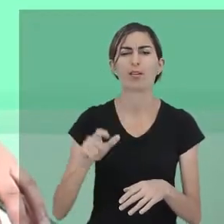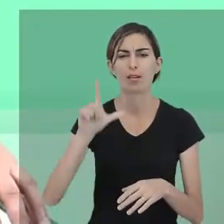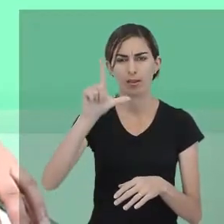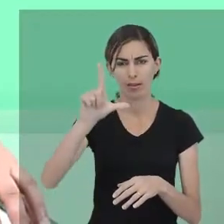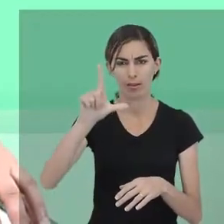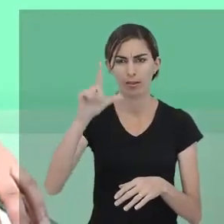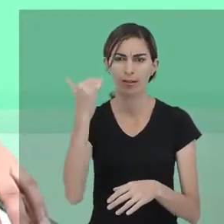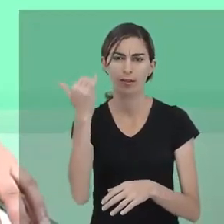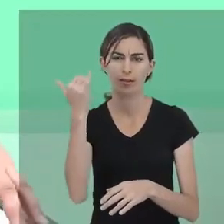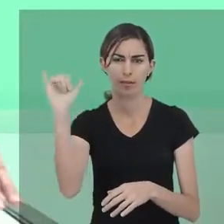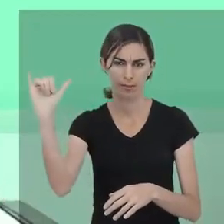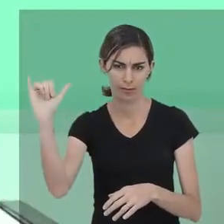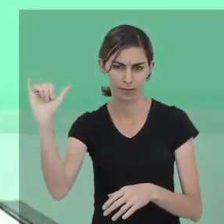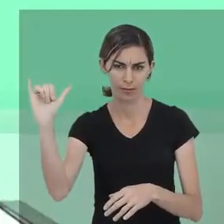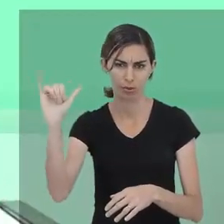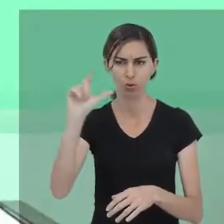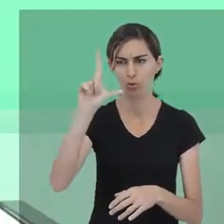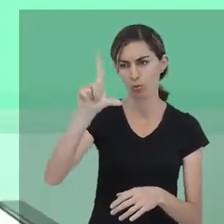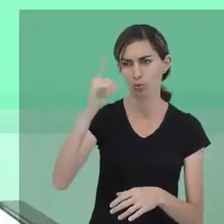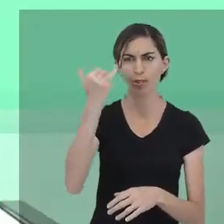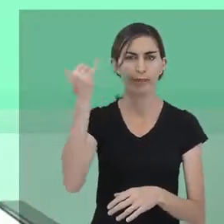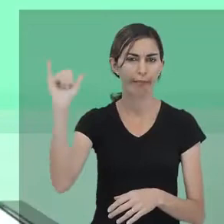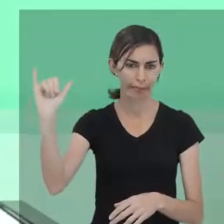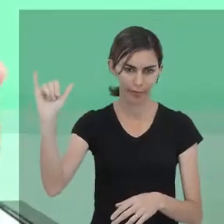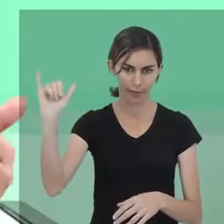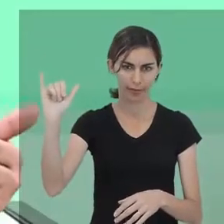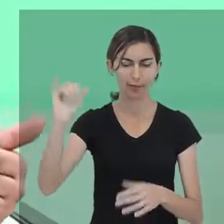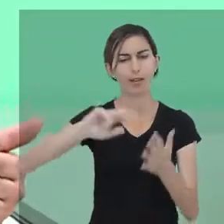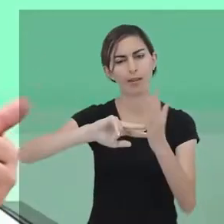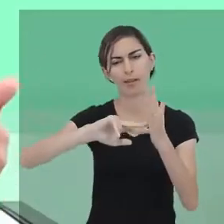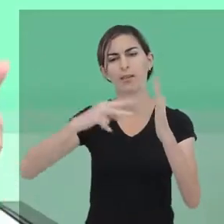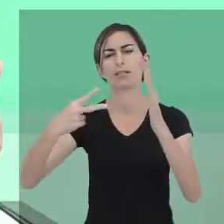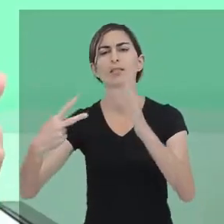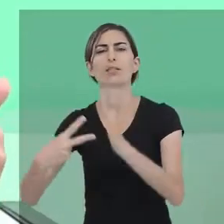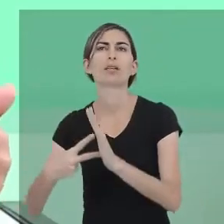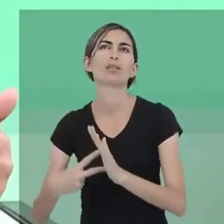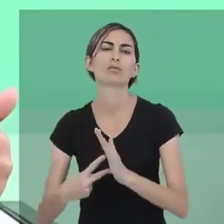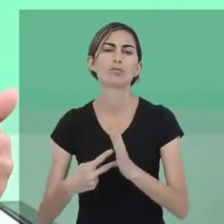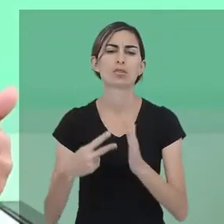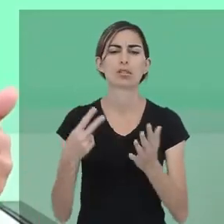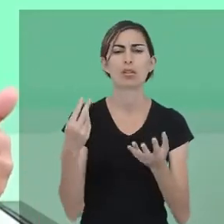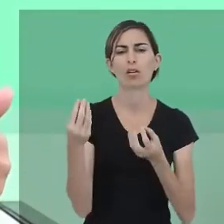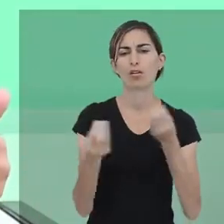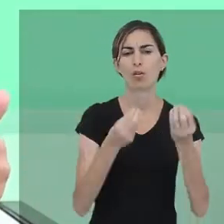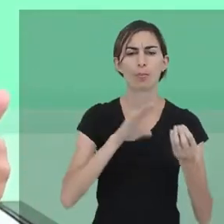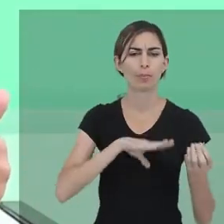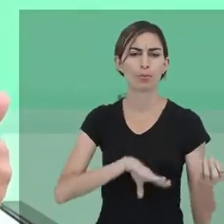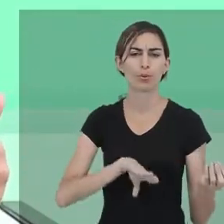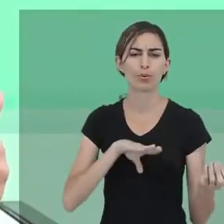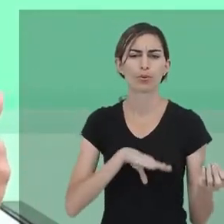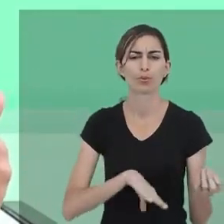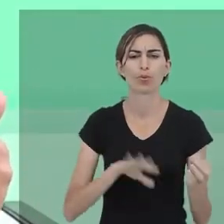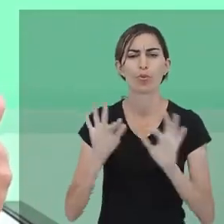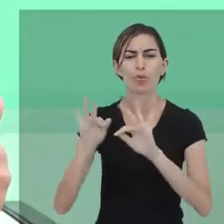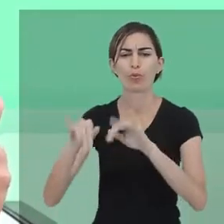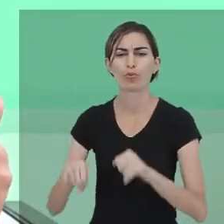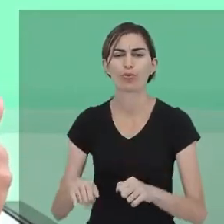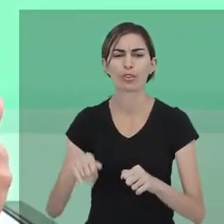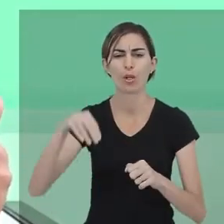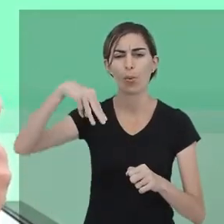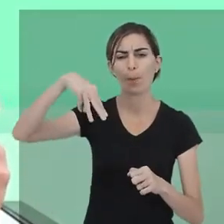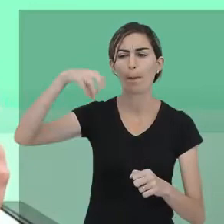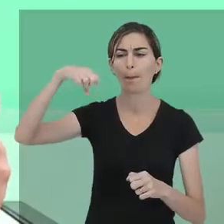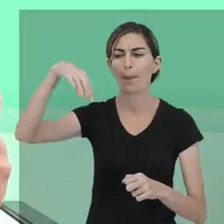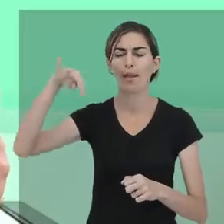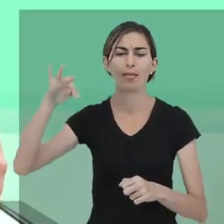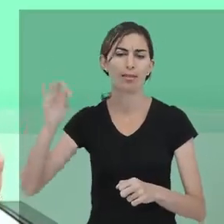L-Y, li. Esse li, a gente pode traduzir ele melhor como o nosso em português, o finalzinho mente,